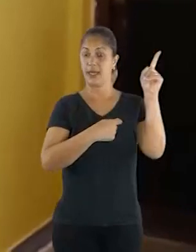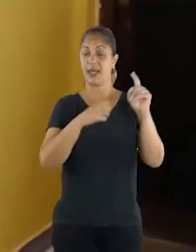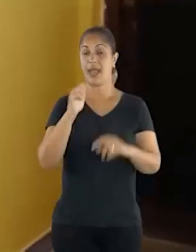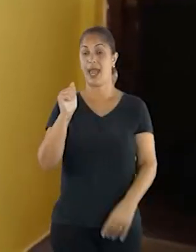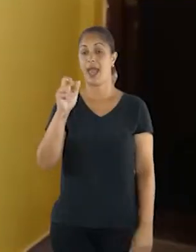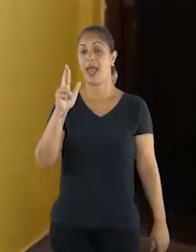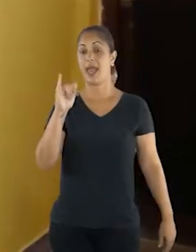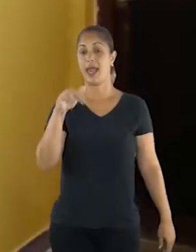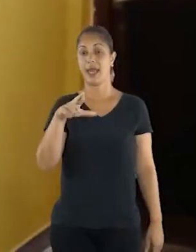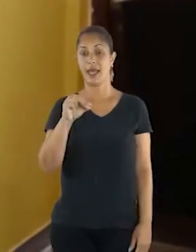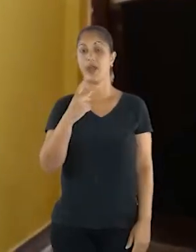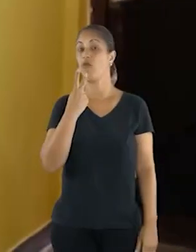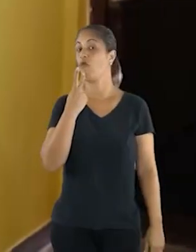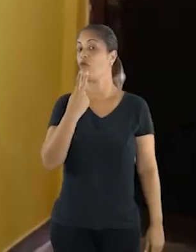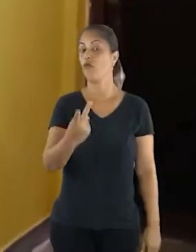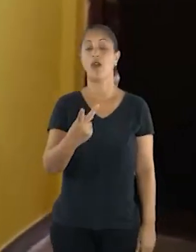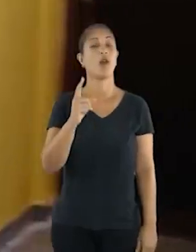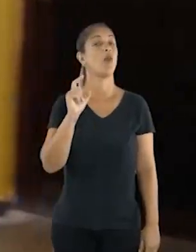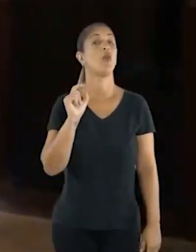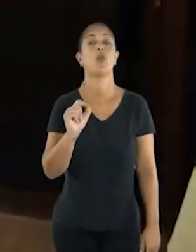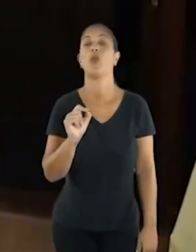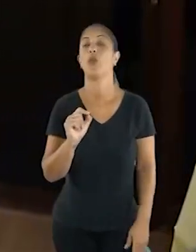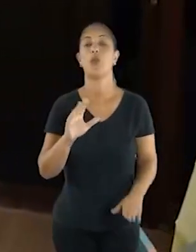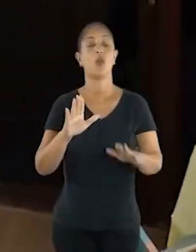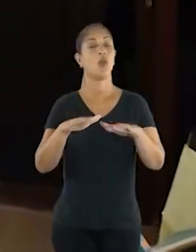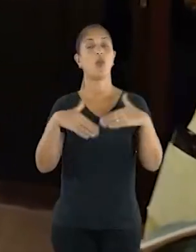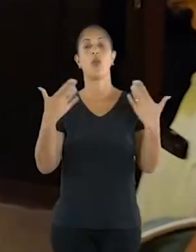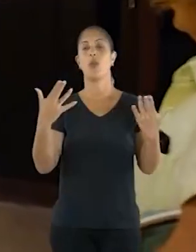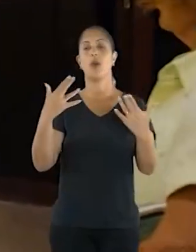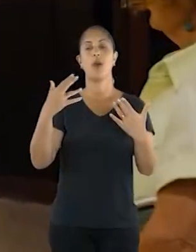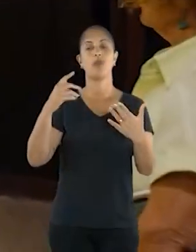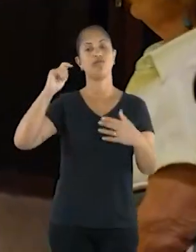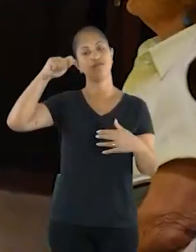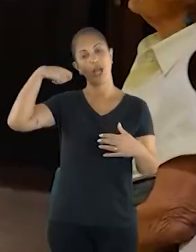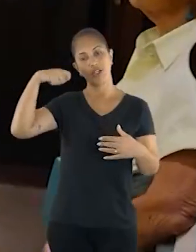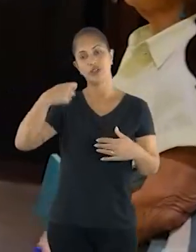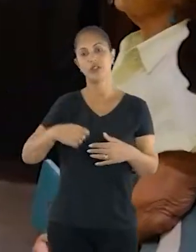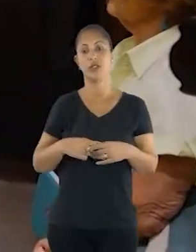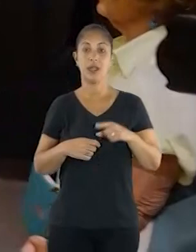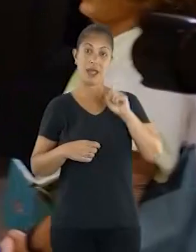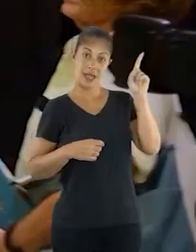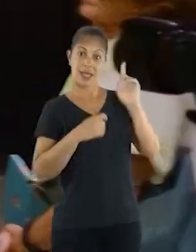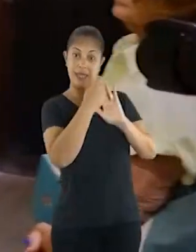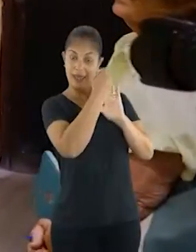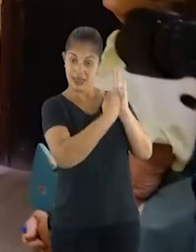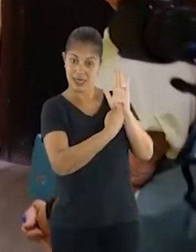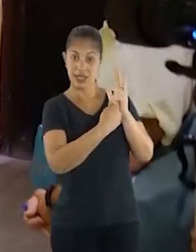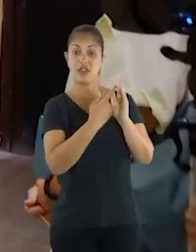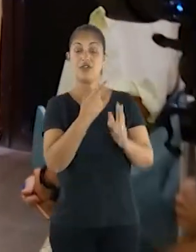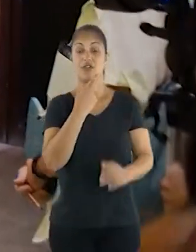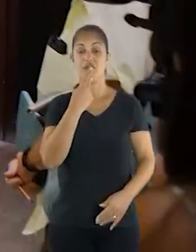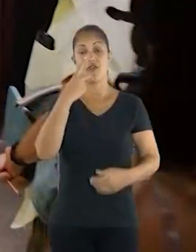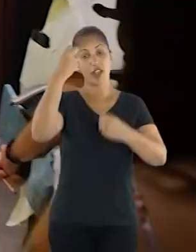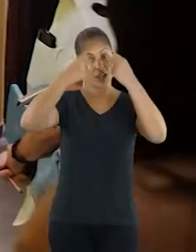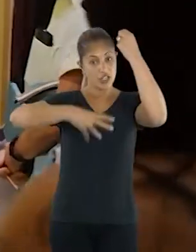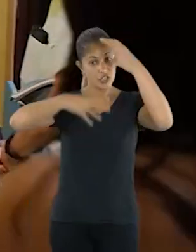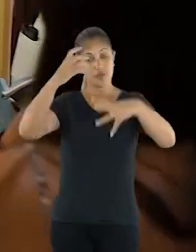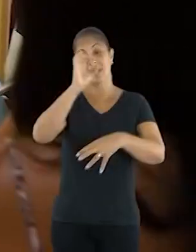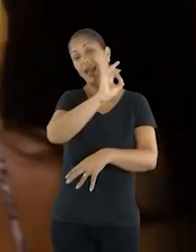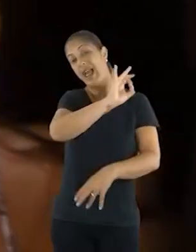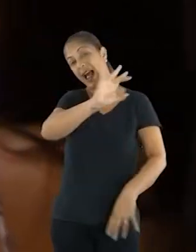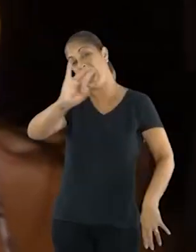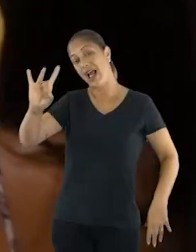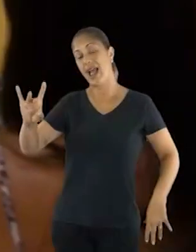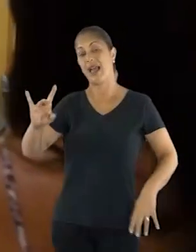Ariano fala sobre as obras dos artistas. Naquele texto, ele descreve a obra de cada um